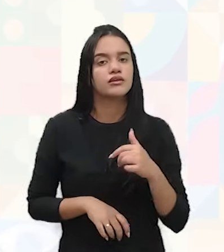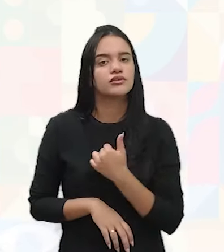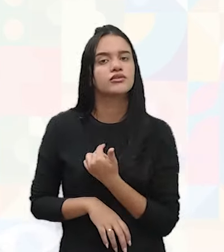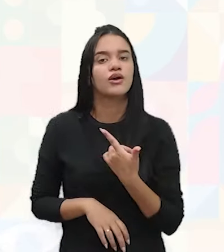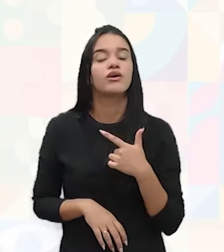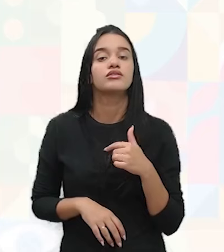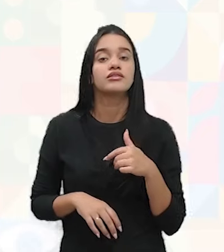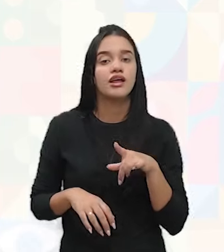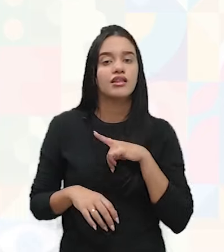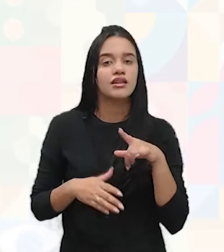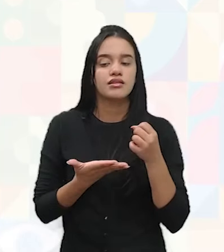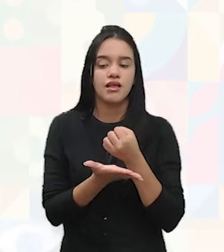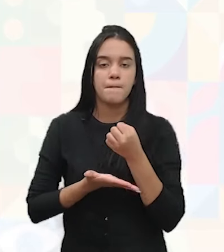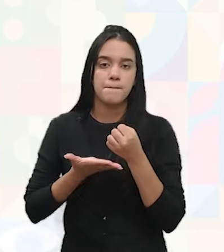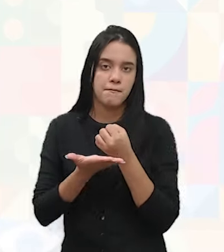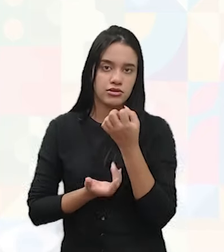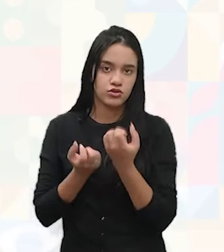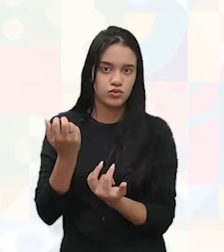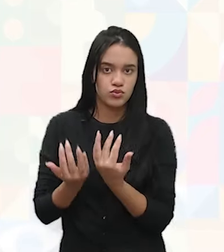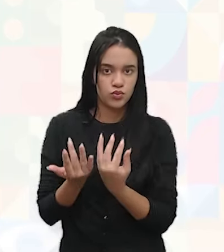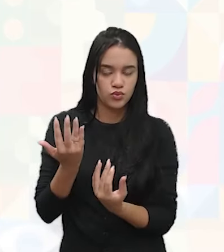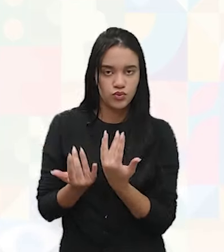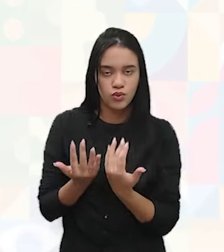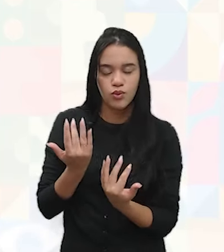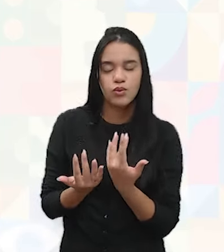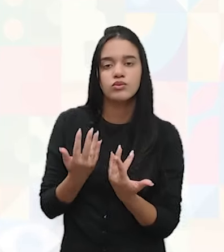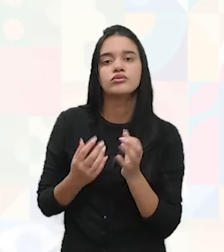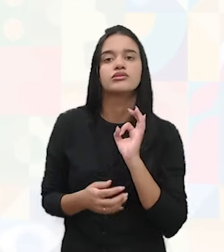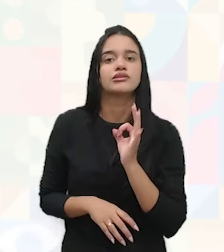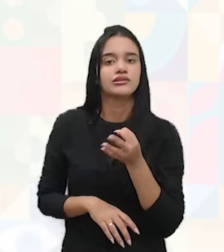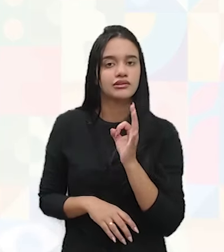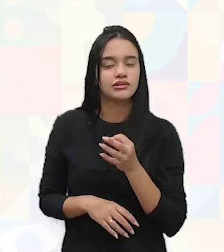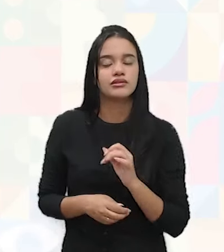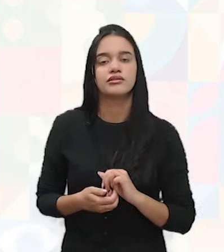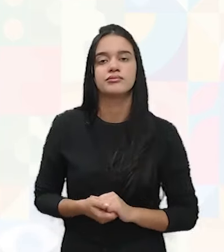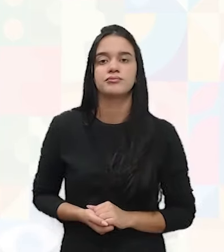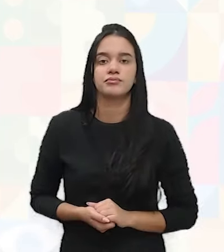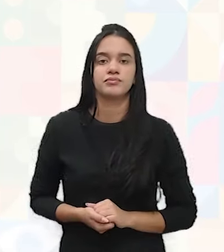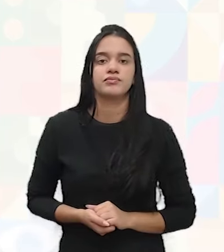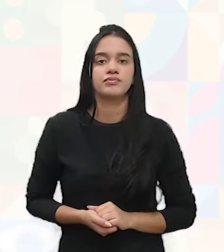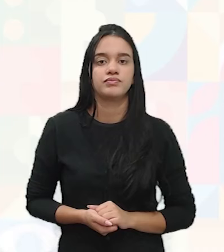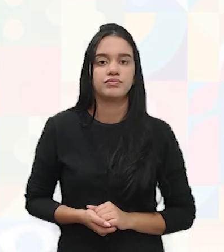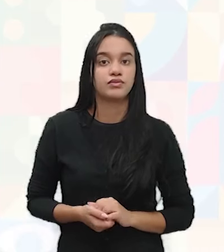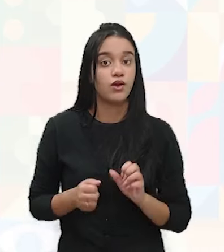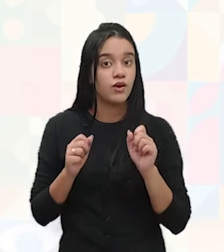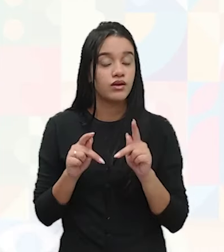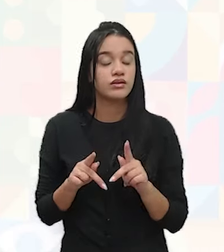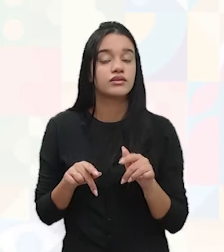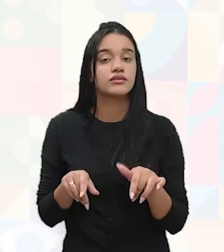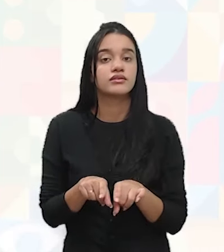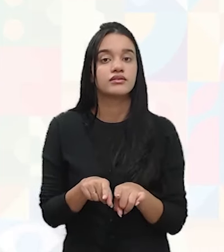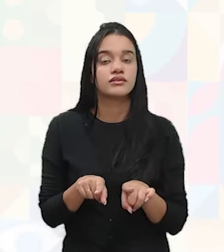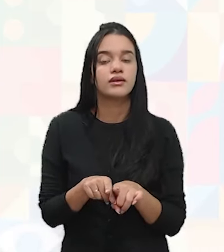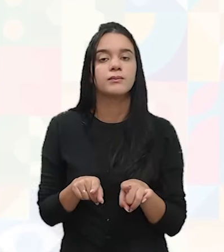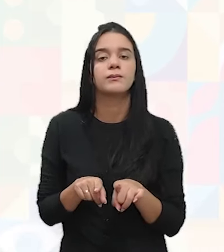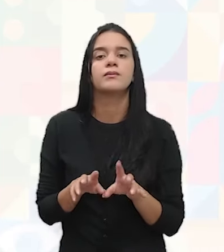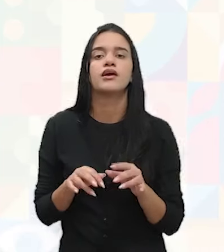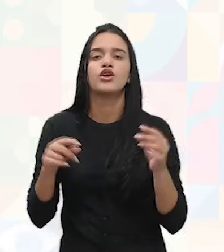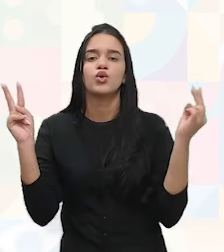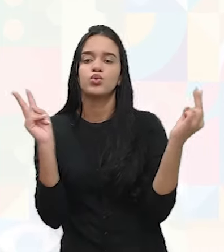colocar paraa base do fogo né a base mesmo lá no pezinho do fogo que a gente chama tá a questão da da ventilação